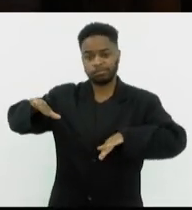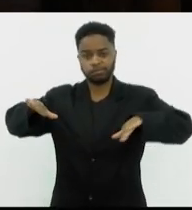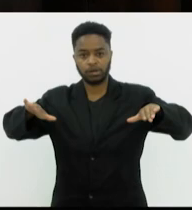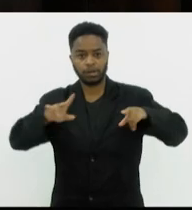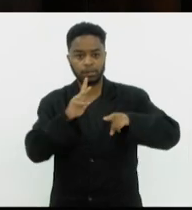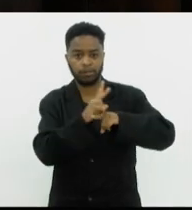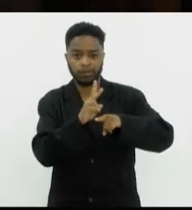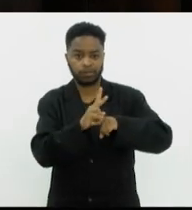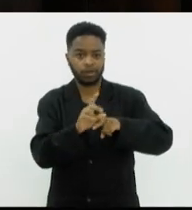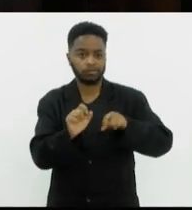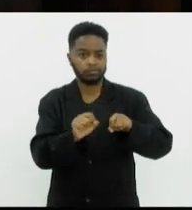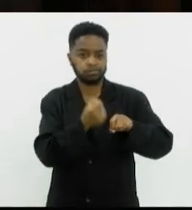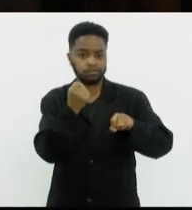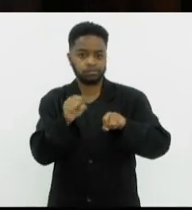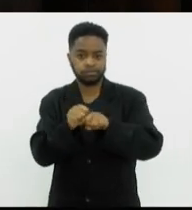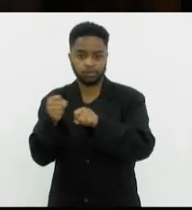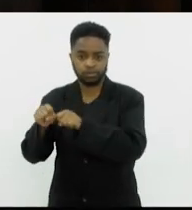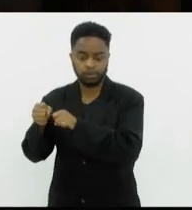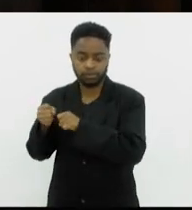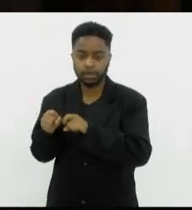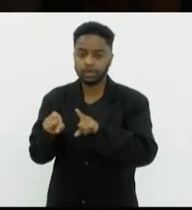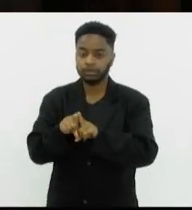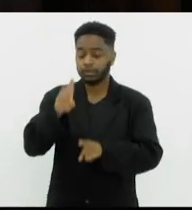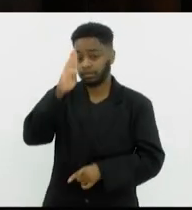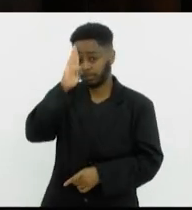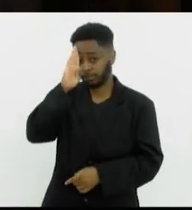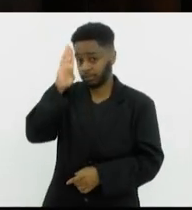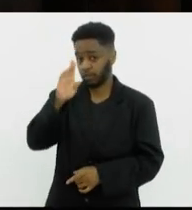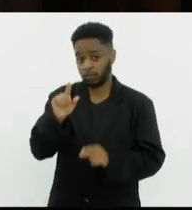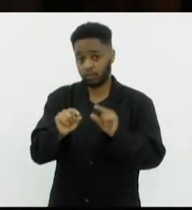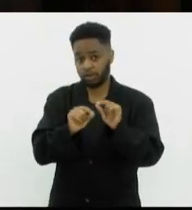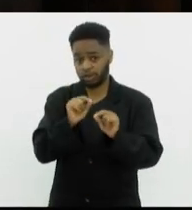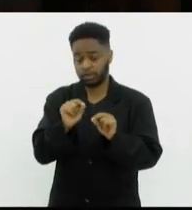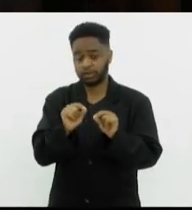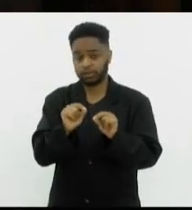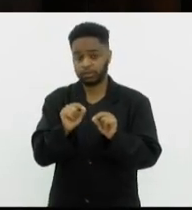e rompidas, e, sobretudo, senhor presidente,